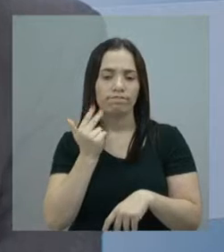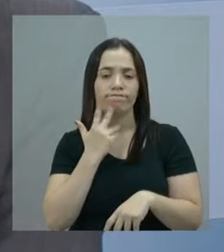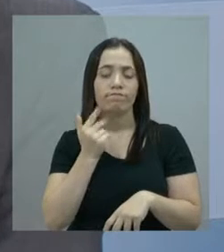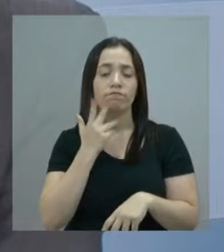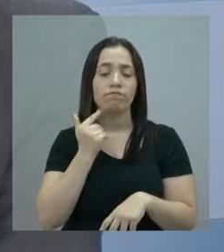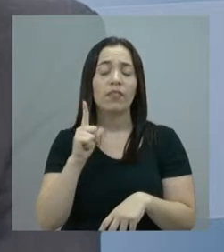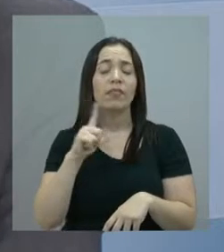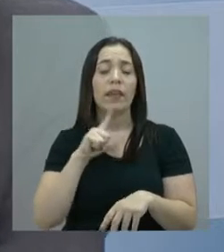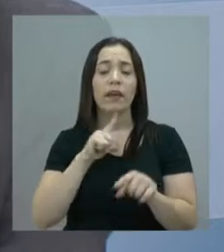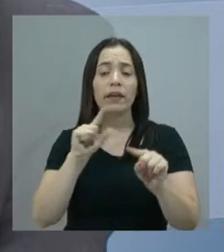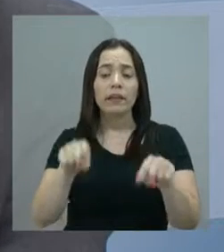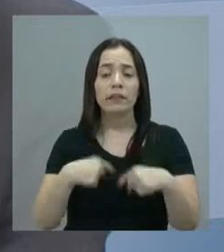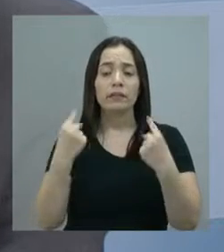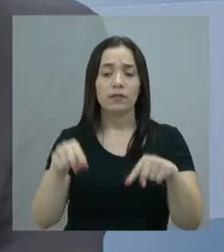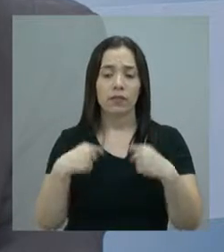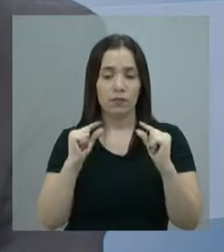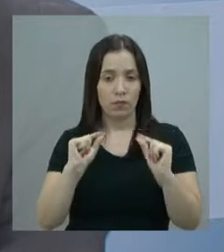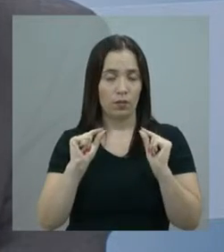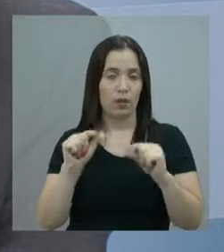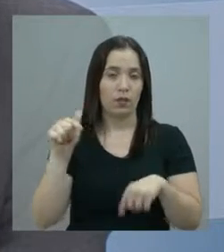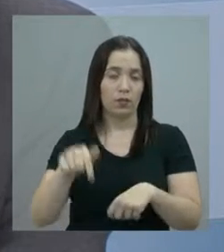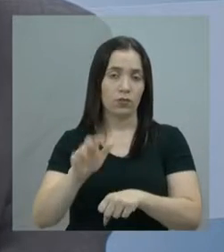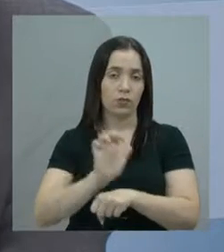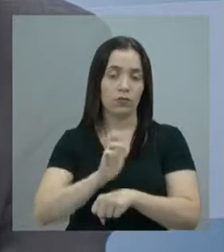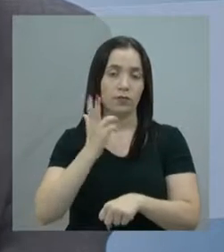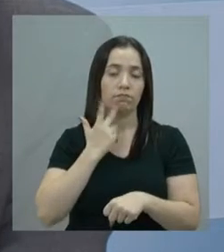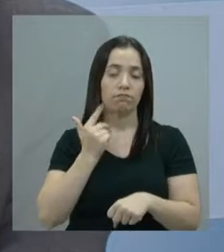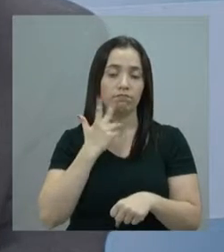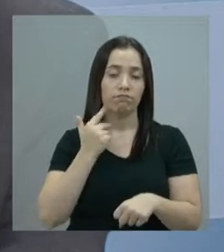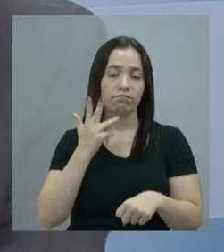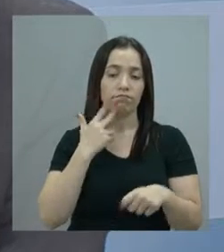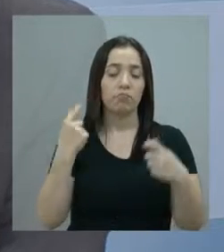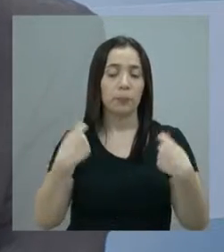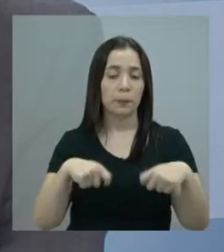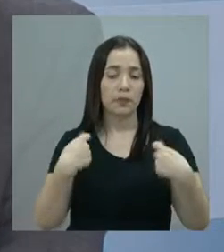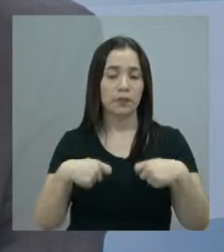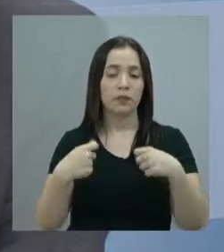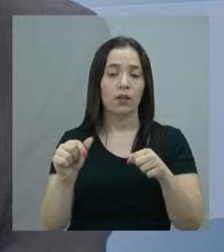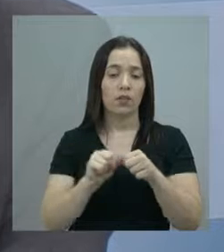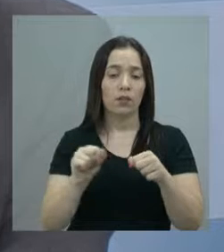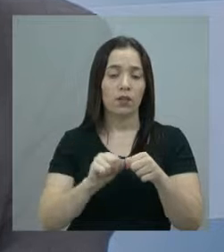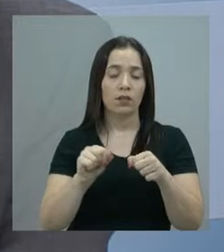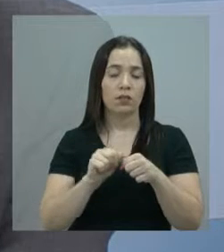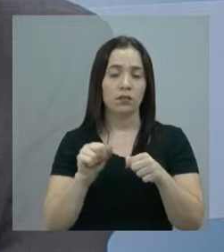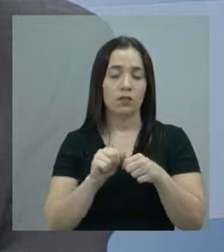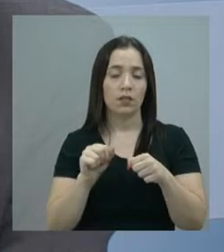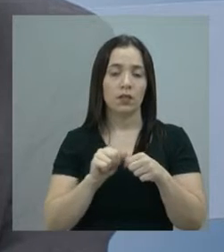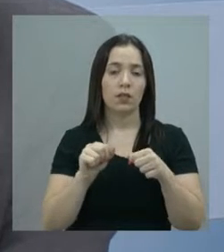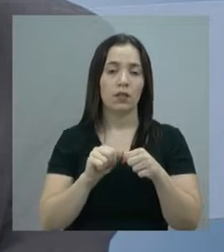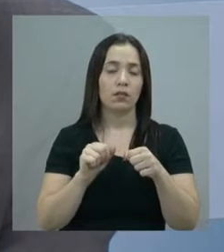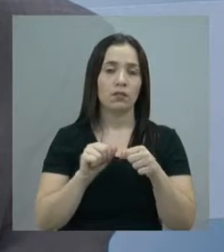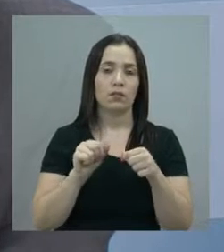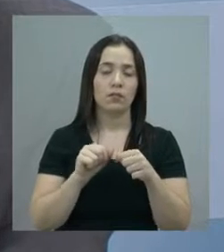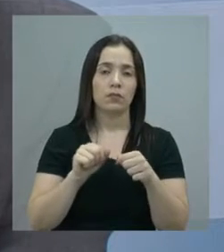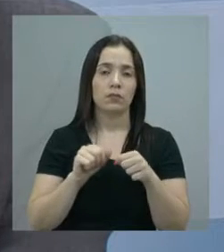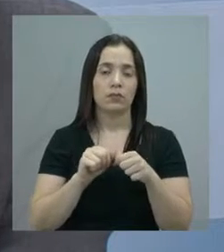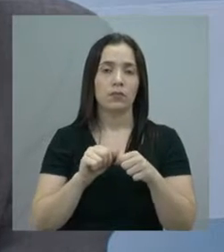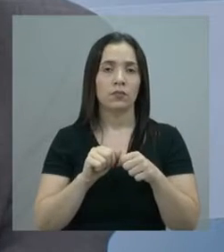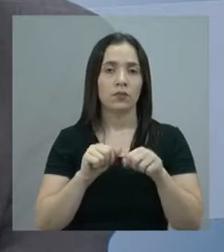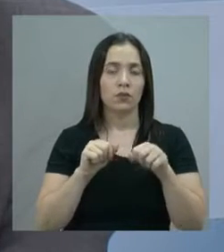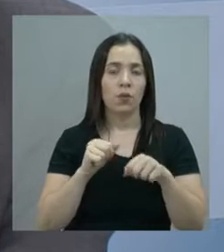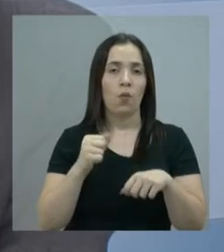desafio é que o estado do Ceará consiga fazer com que essa onda que nós já